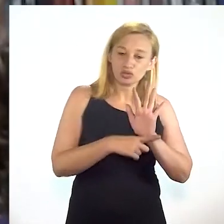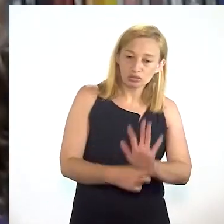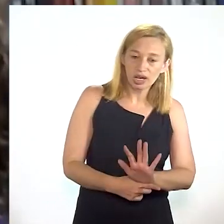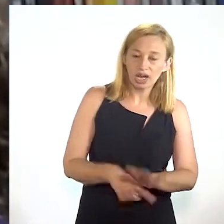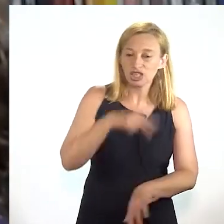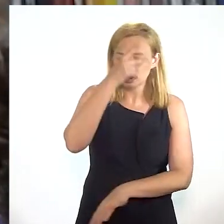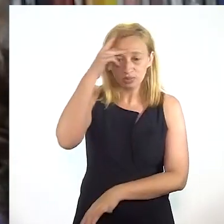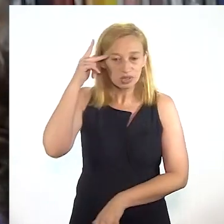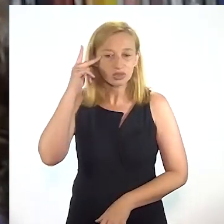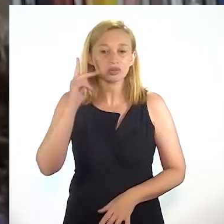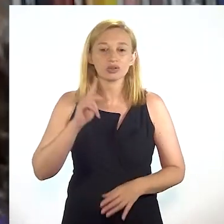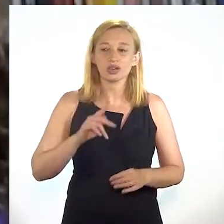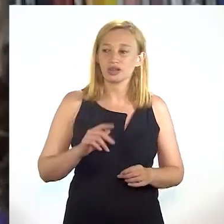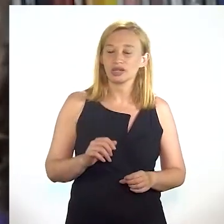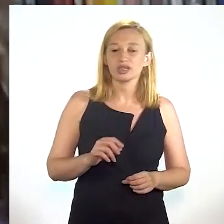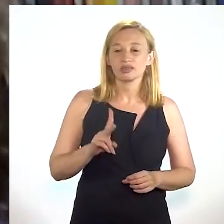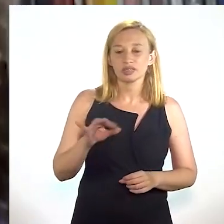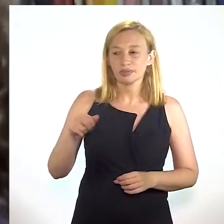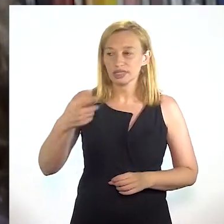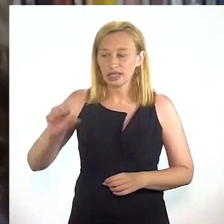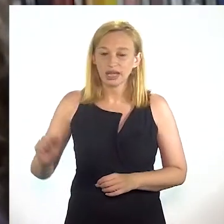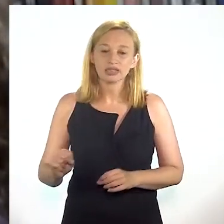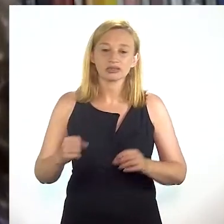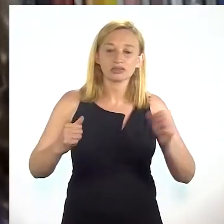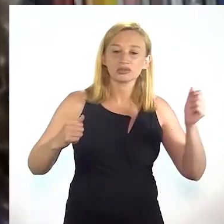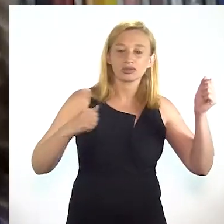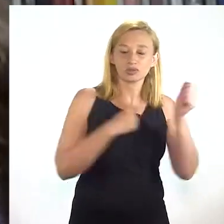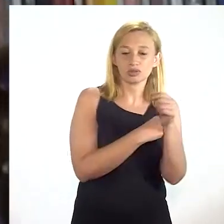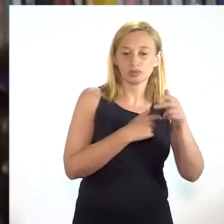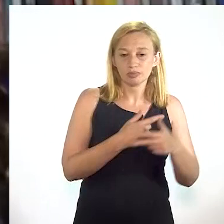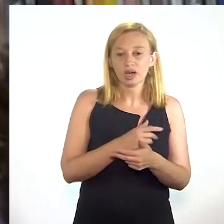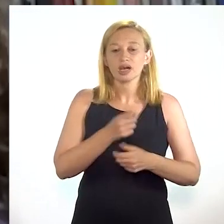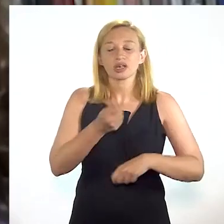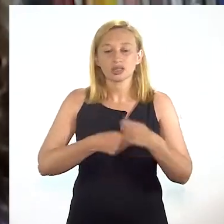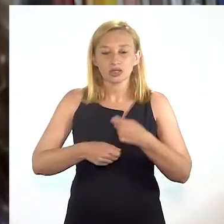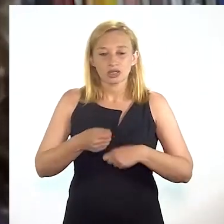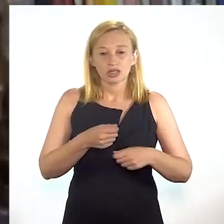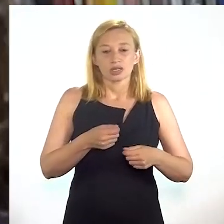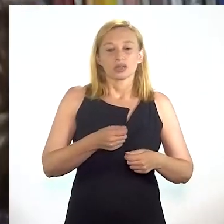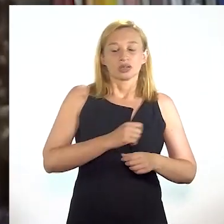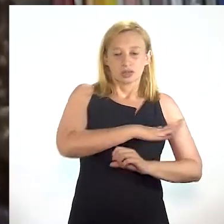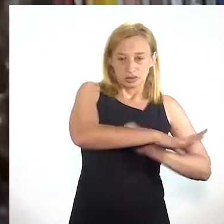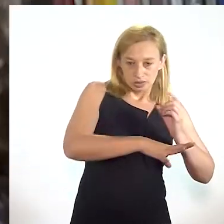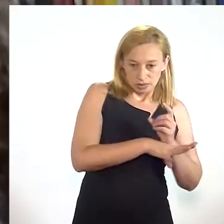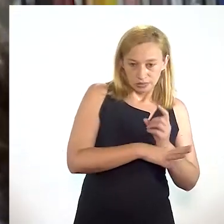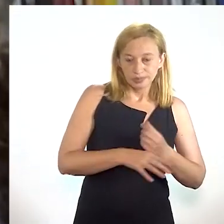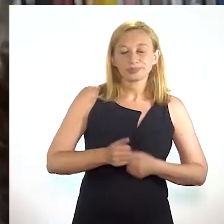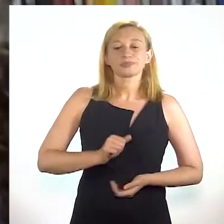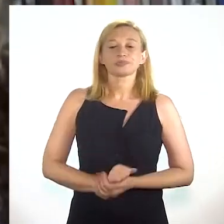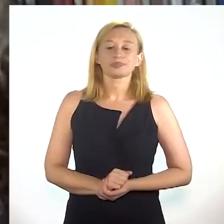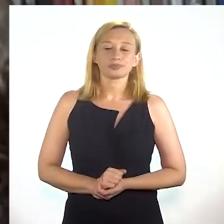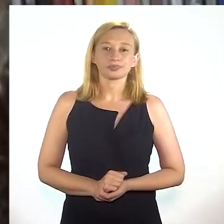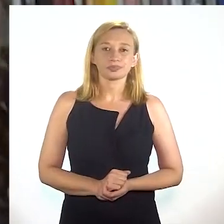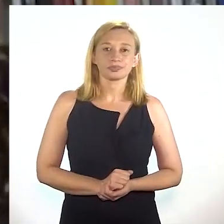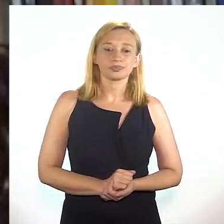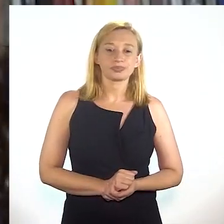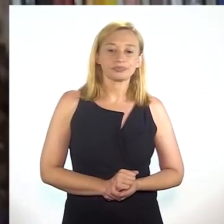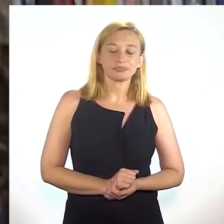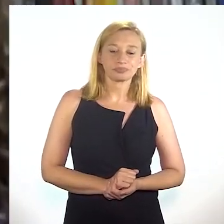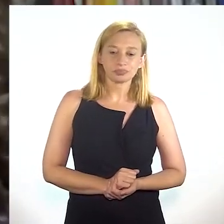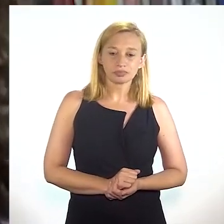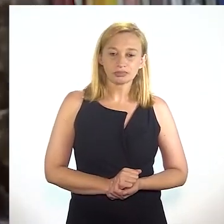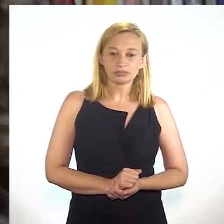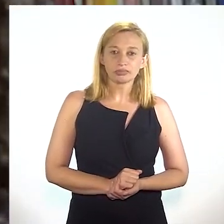essas questões relacionadas à visibilidade, né, para os negócios de impacto social e o fortalecimento da rede também do ecossistema.